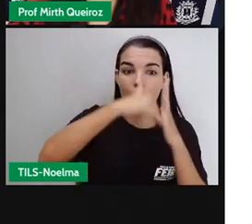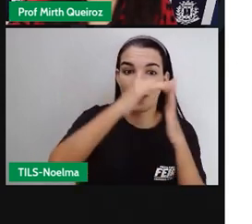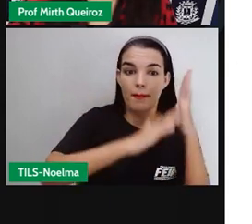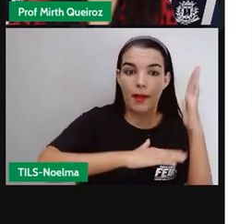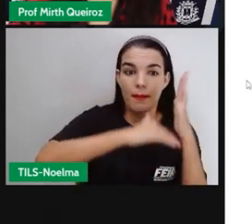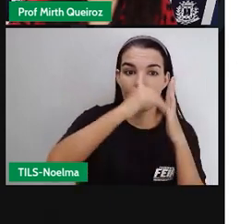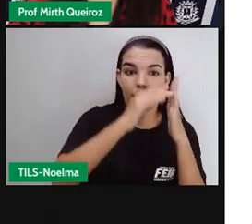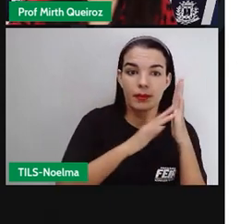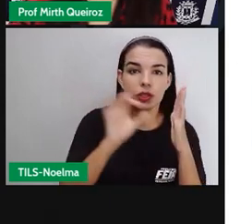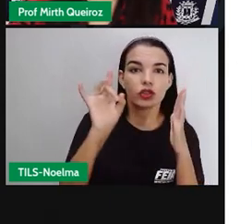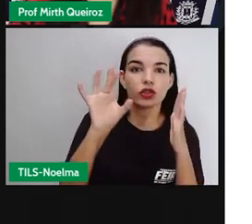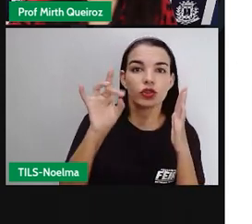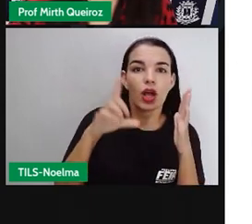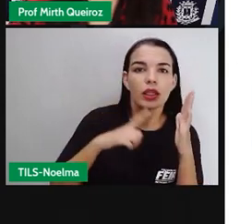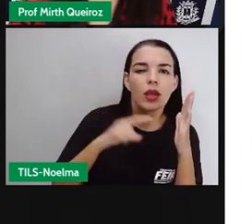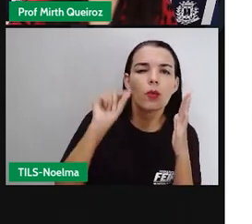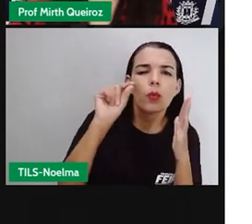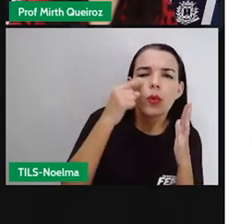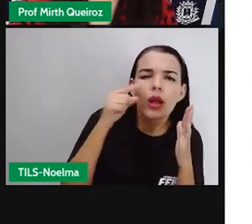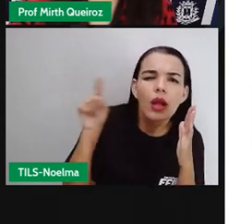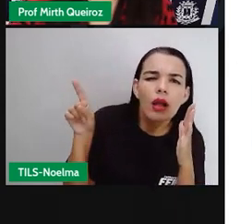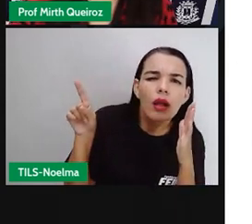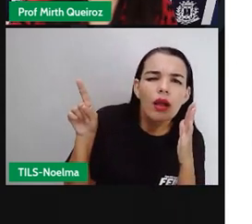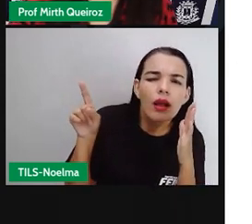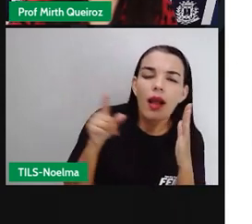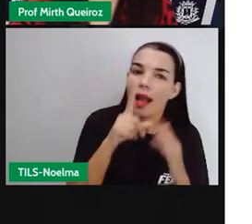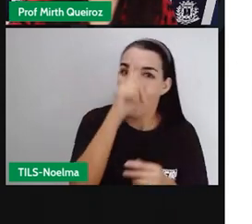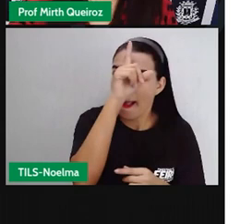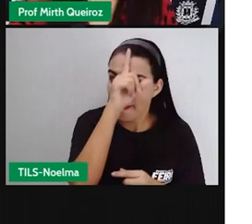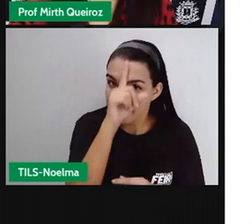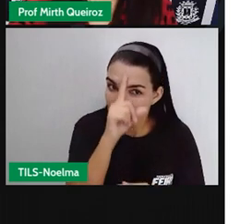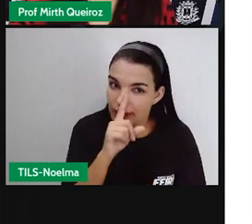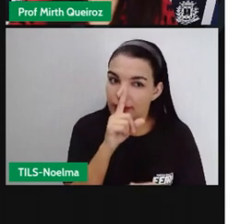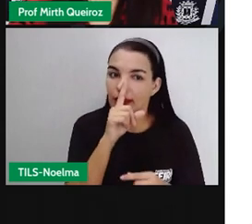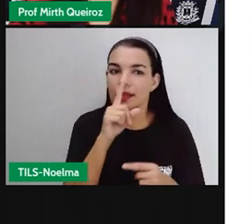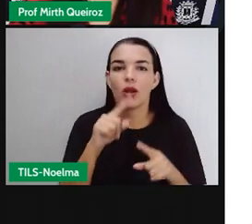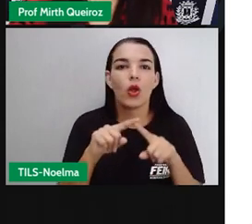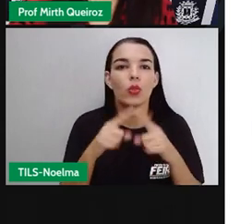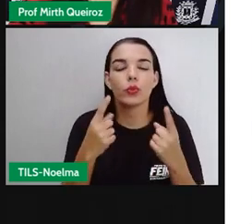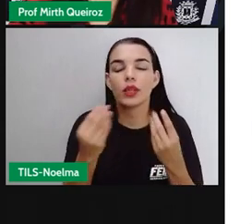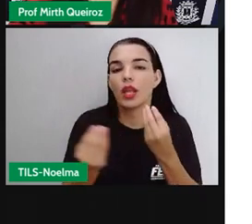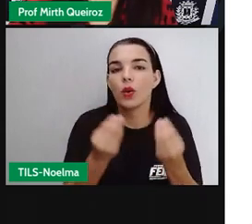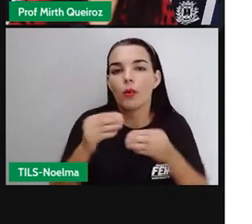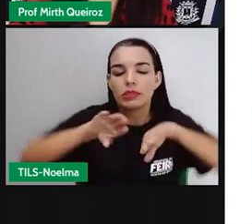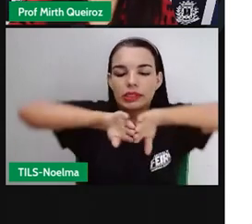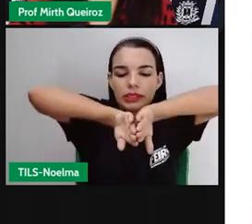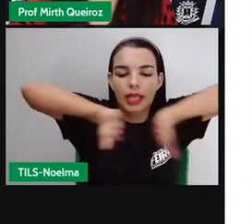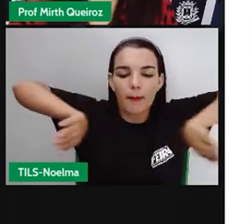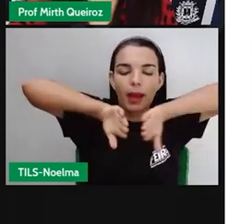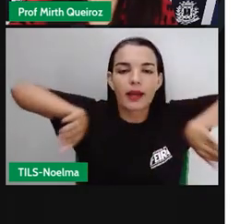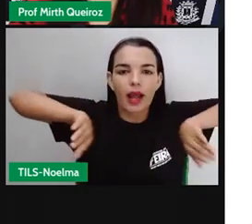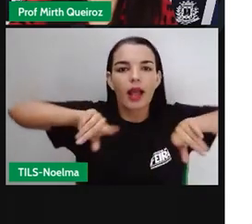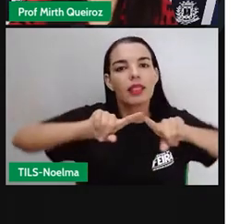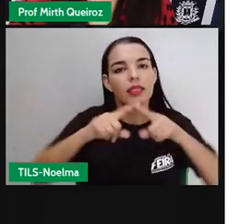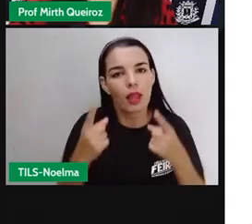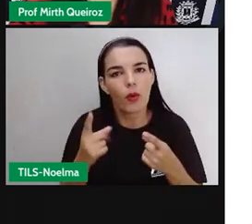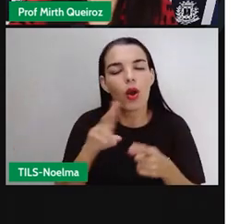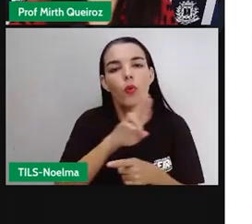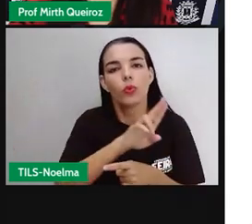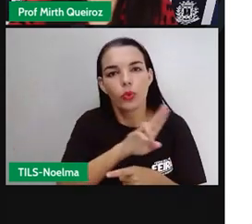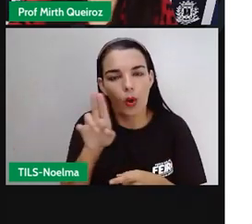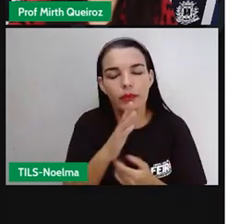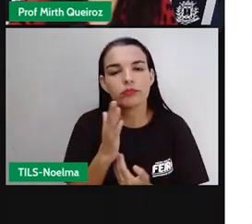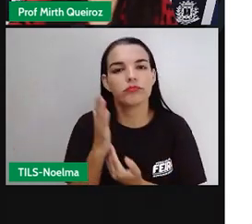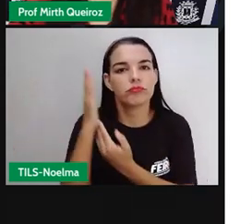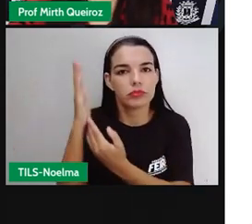somente a cor amarela aparece, né? Não dá para a gente separar a água da tinta. A esse tipo de mistura nós chamamos de